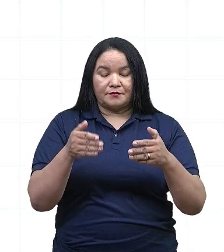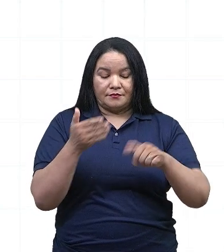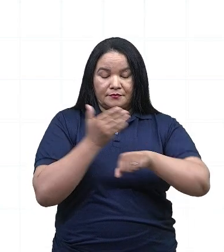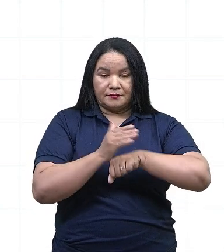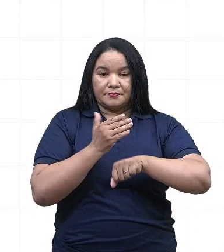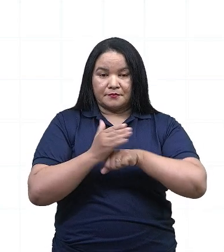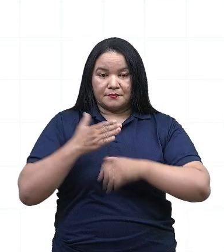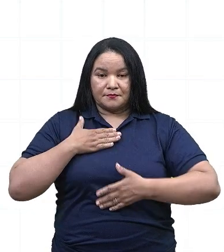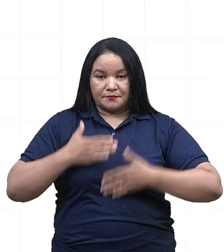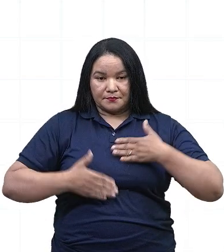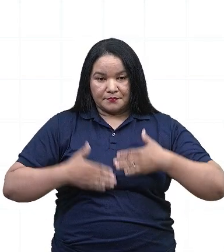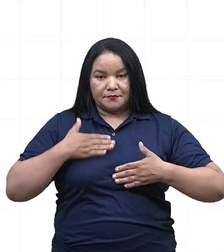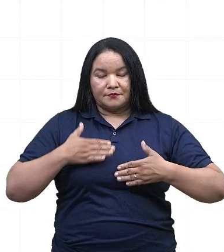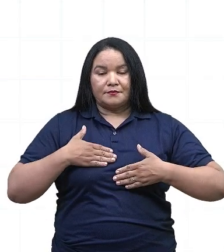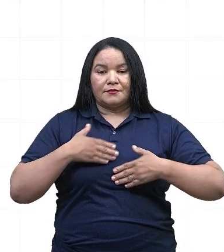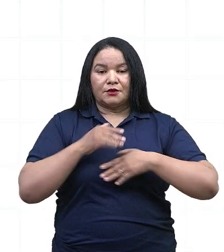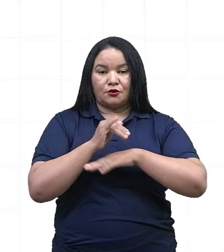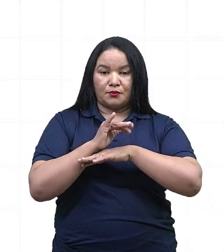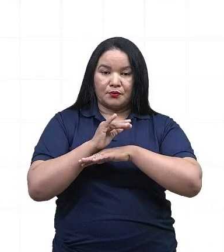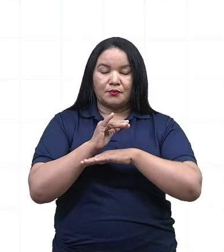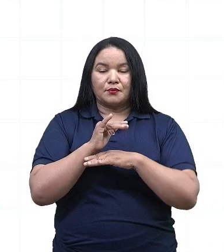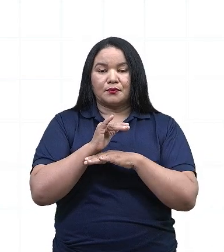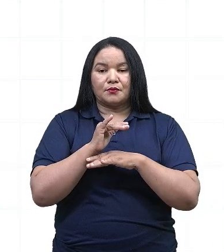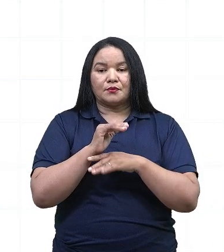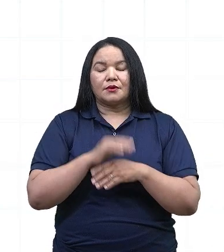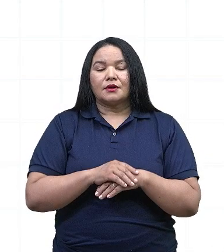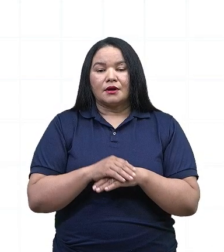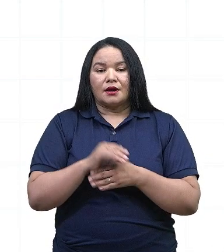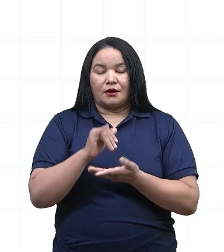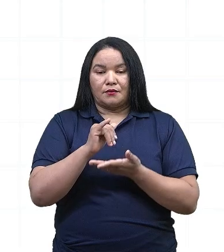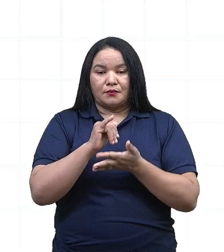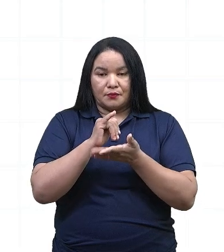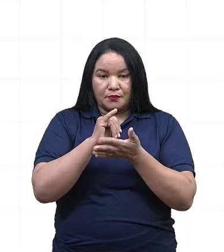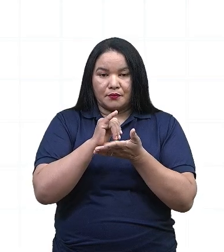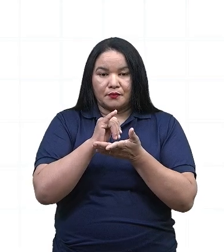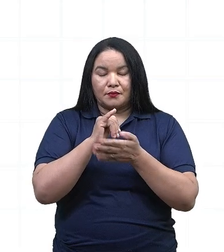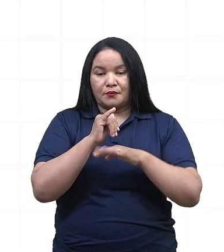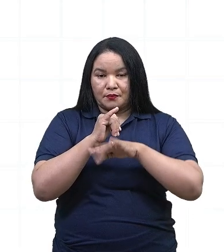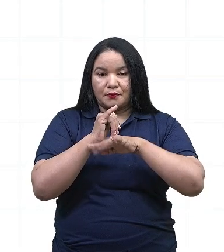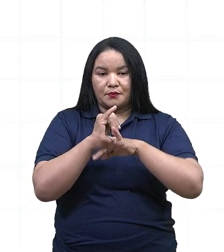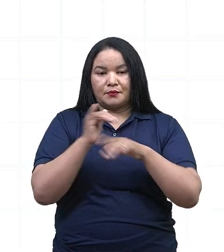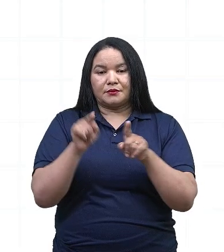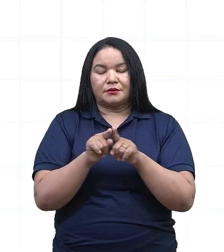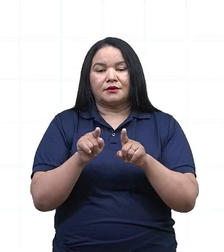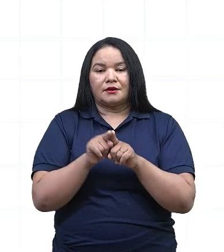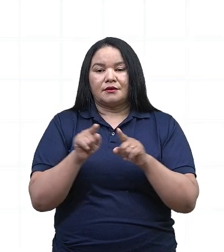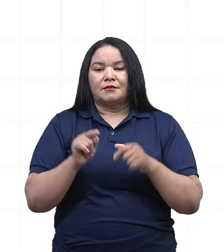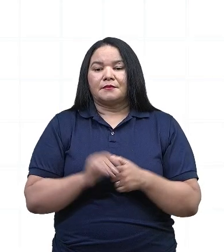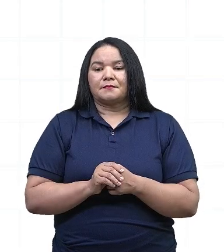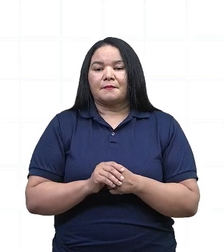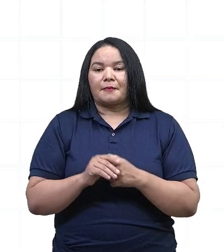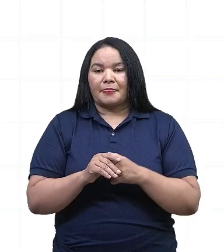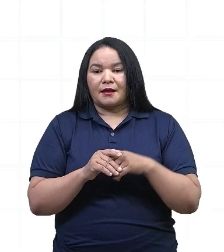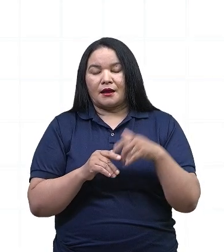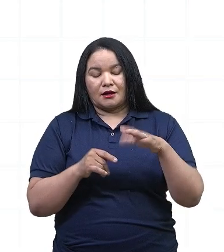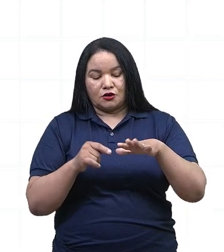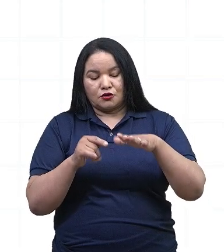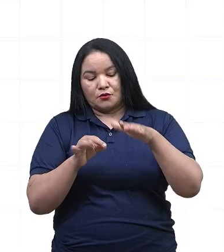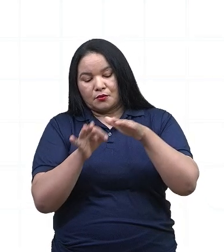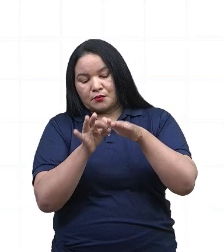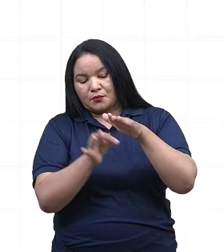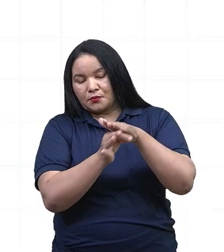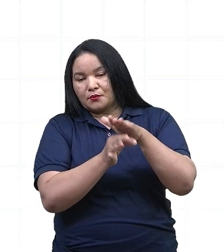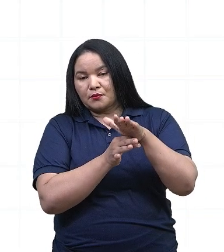e a queima calórica. Os patins eles têm ali a base de alumínio aeronáutico, eles são leves e com rodas